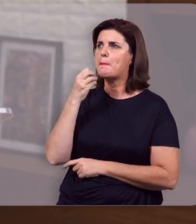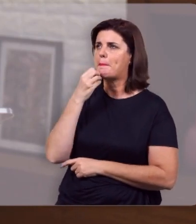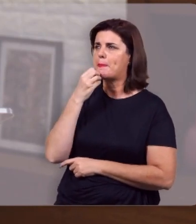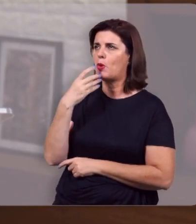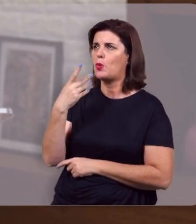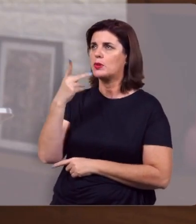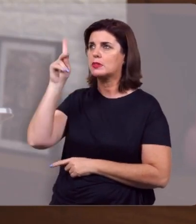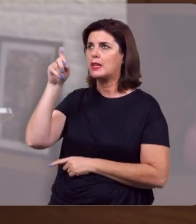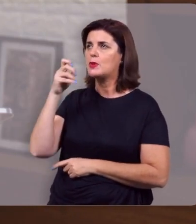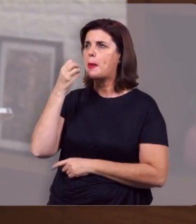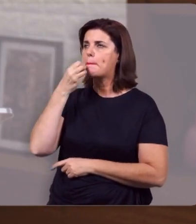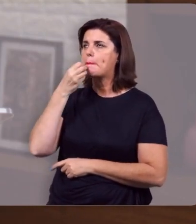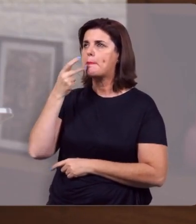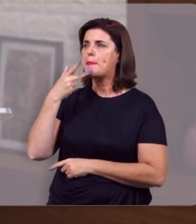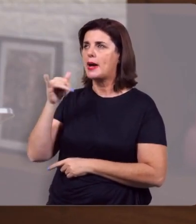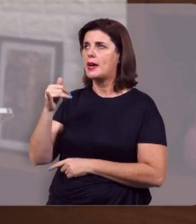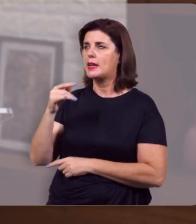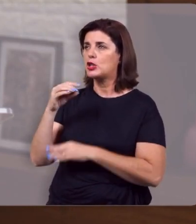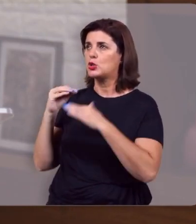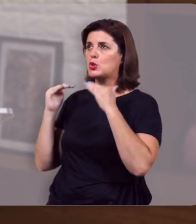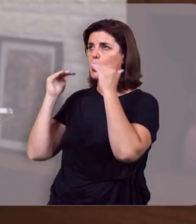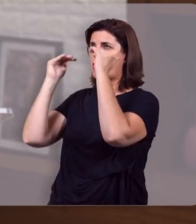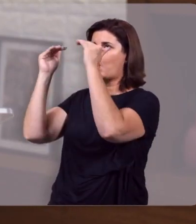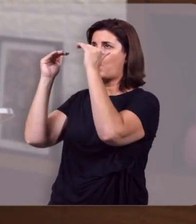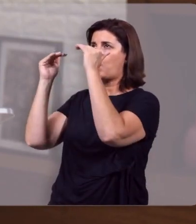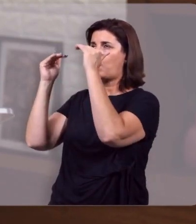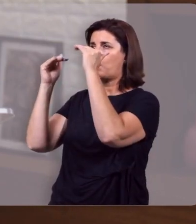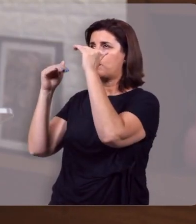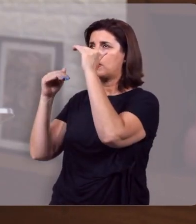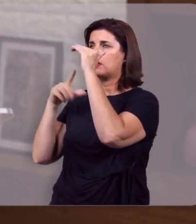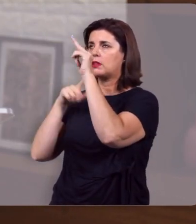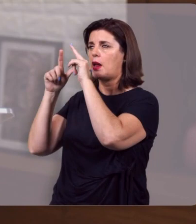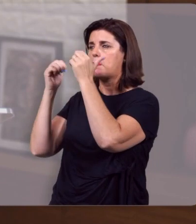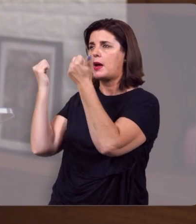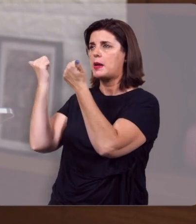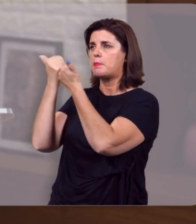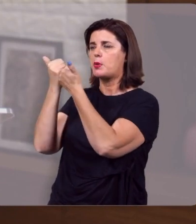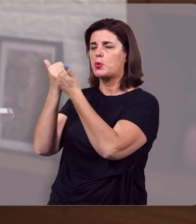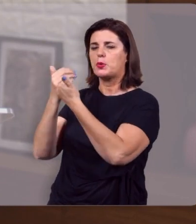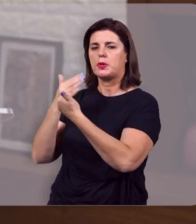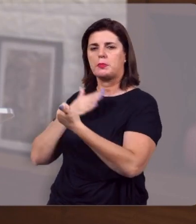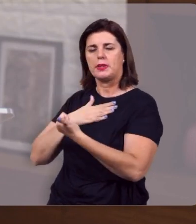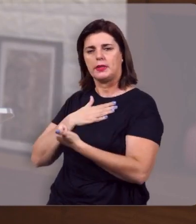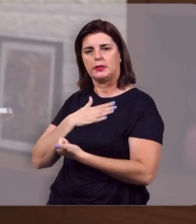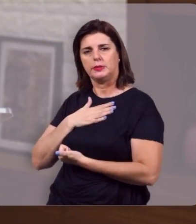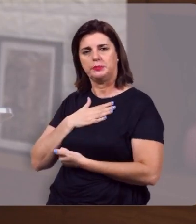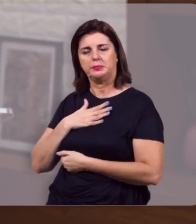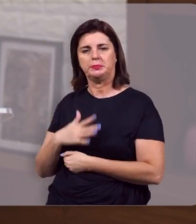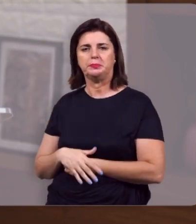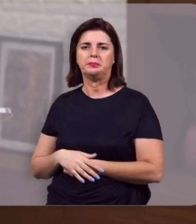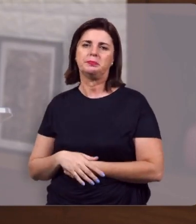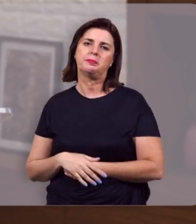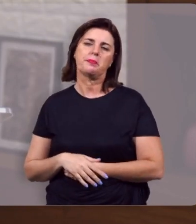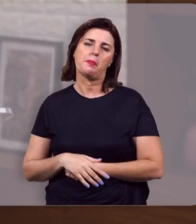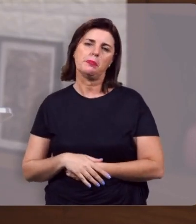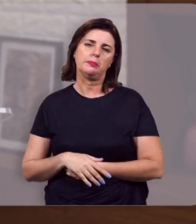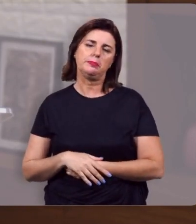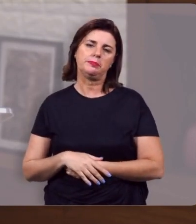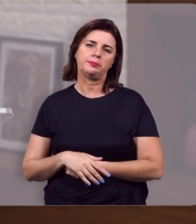Ele é seu Pai, e Ele é soberano, e Ele trabalha por você e não contra